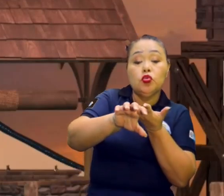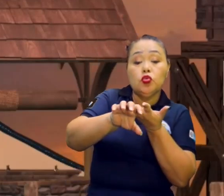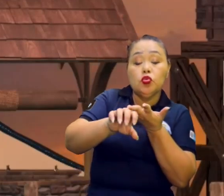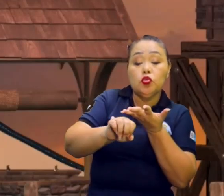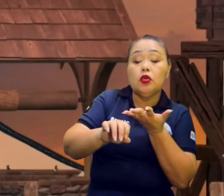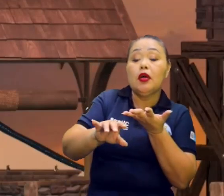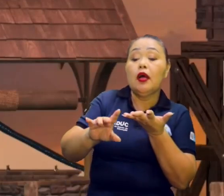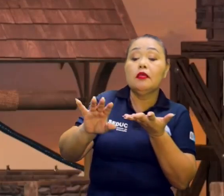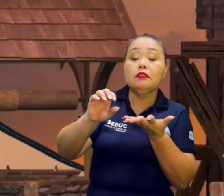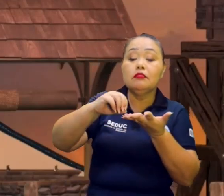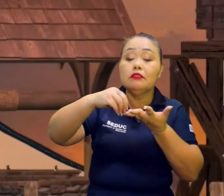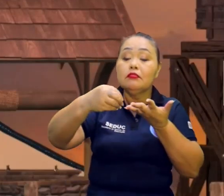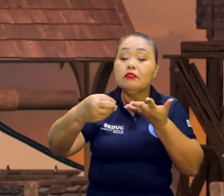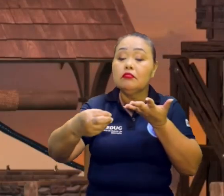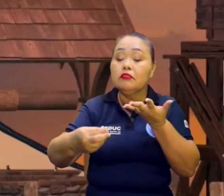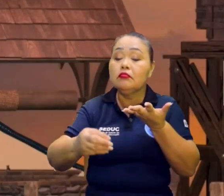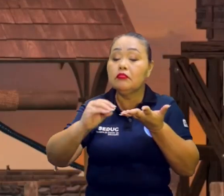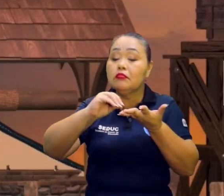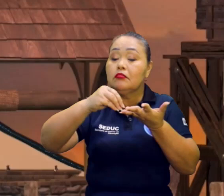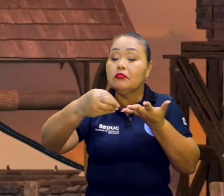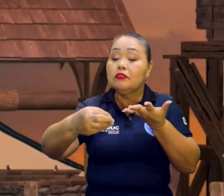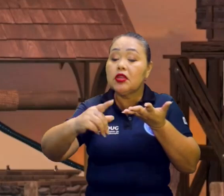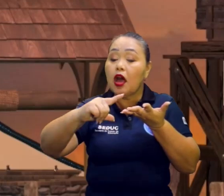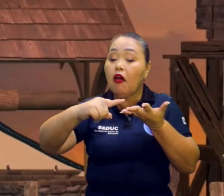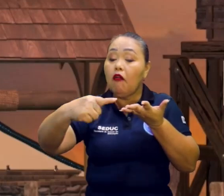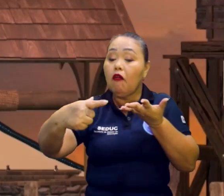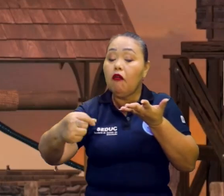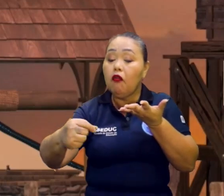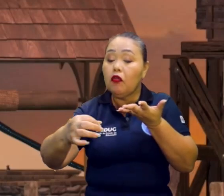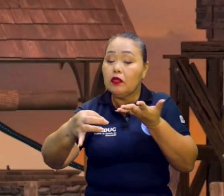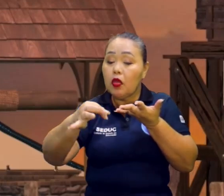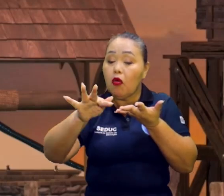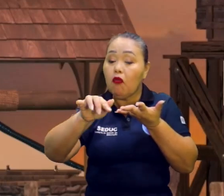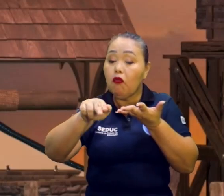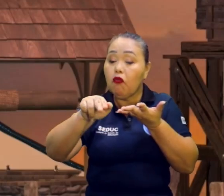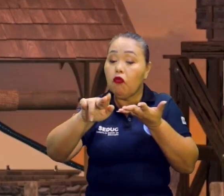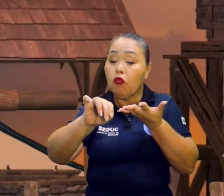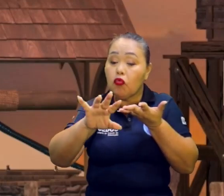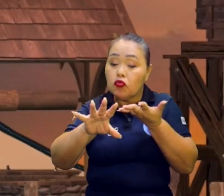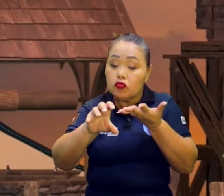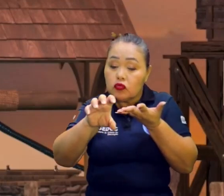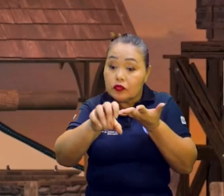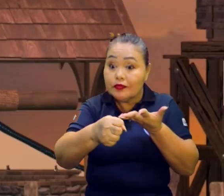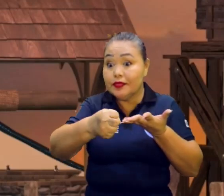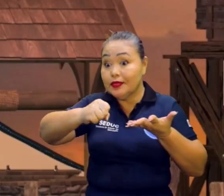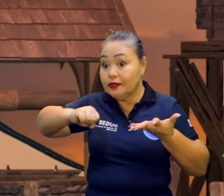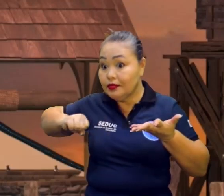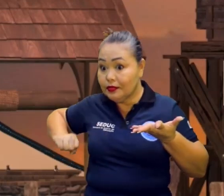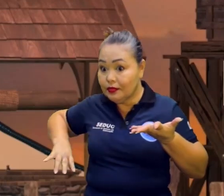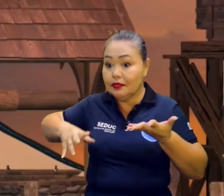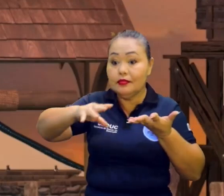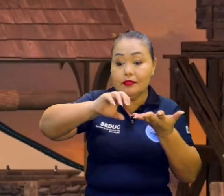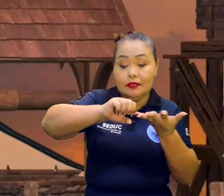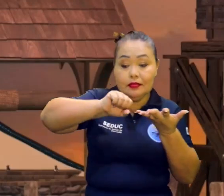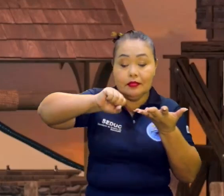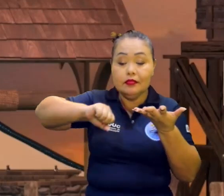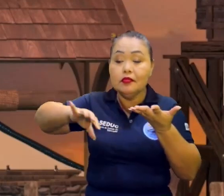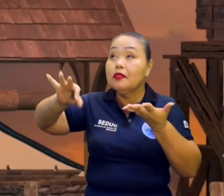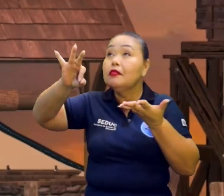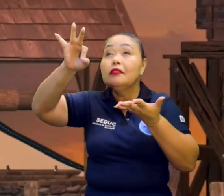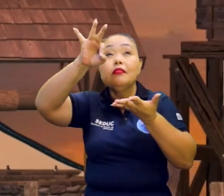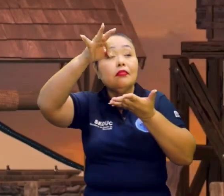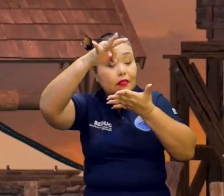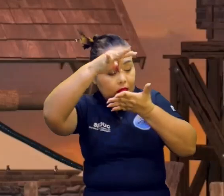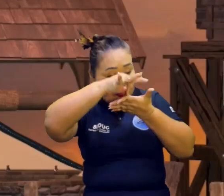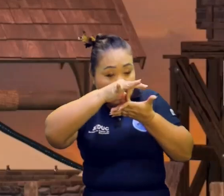estejam com fungos, que esteja uma presença de um besouro, observei aí